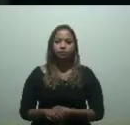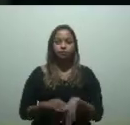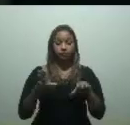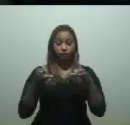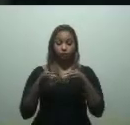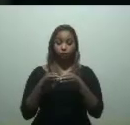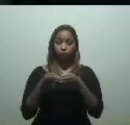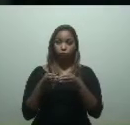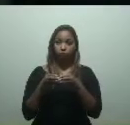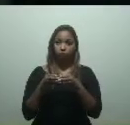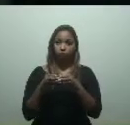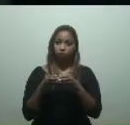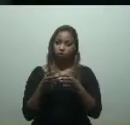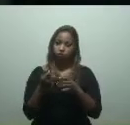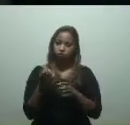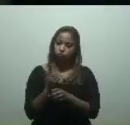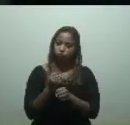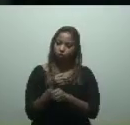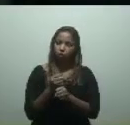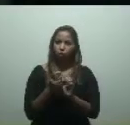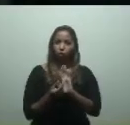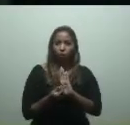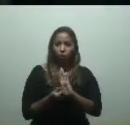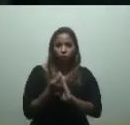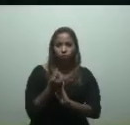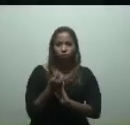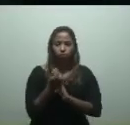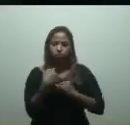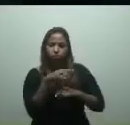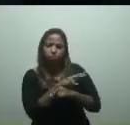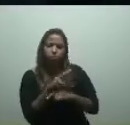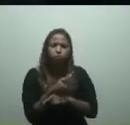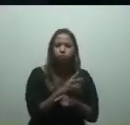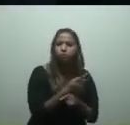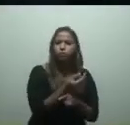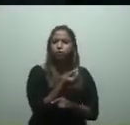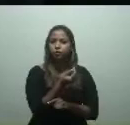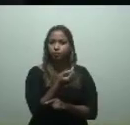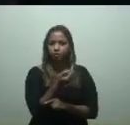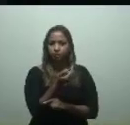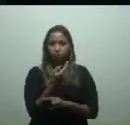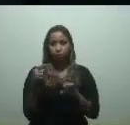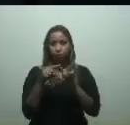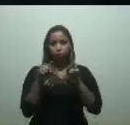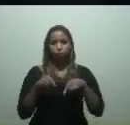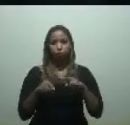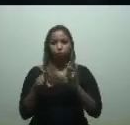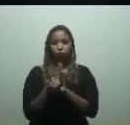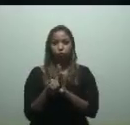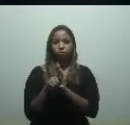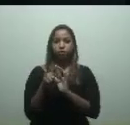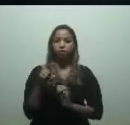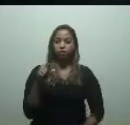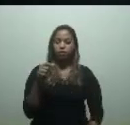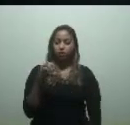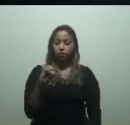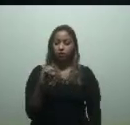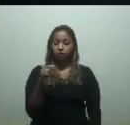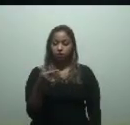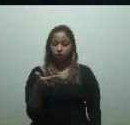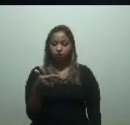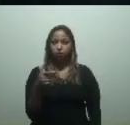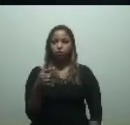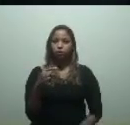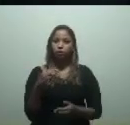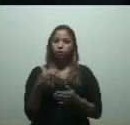Comissão de Finanças, Orçamento e Fiscalização Financeira, Projeto de Lei Complementar número 02,